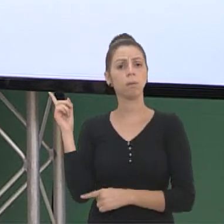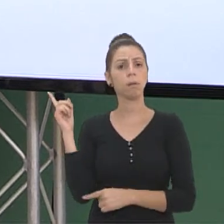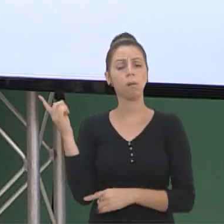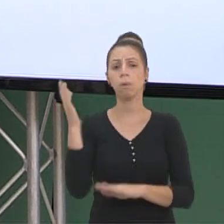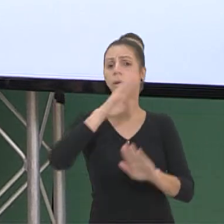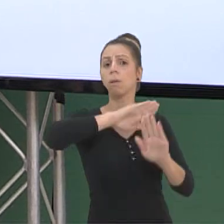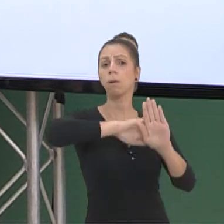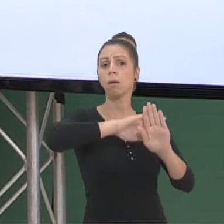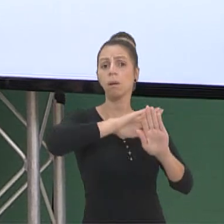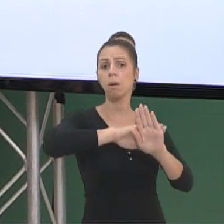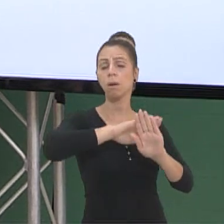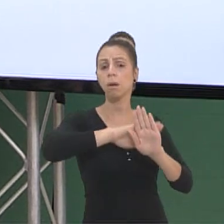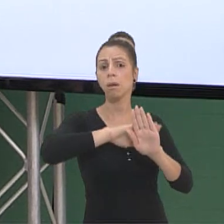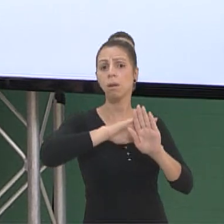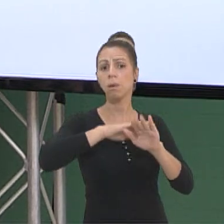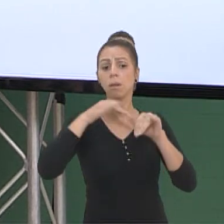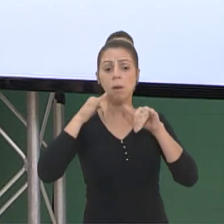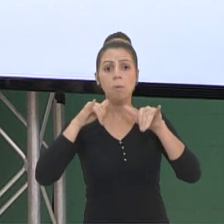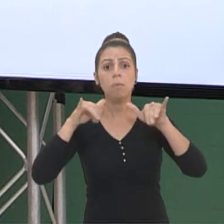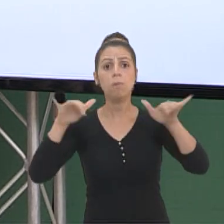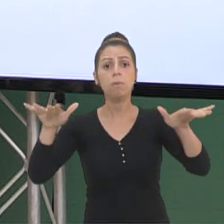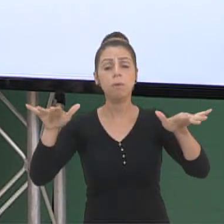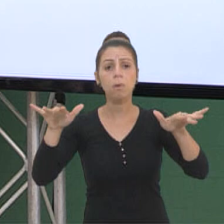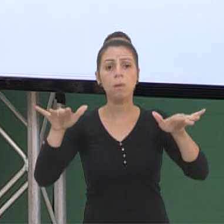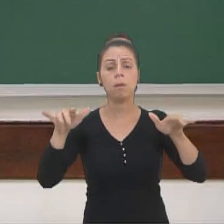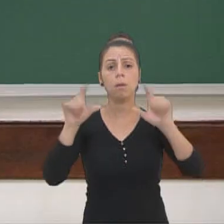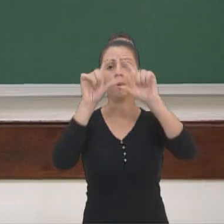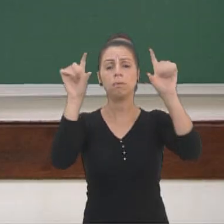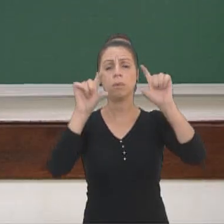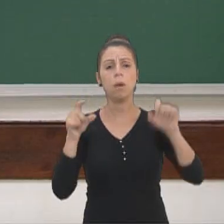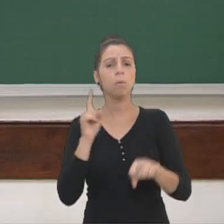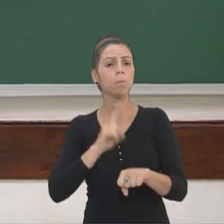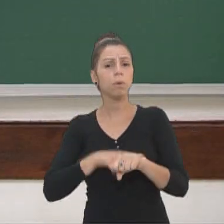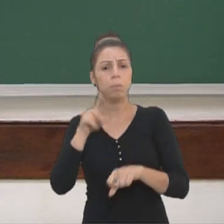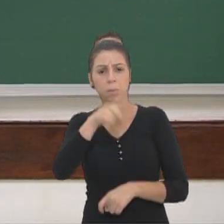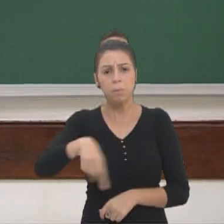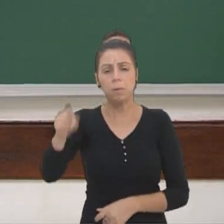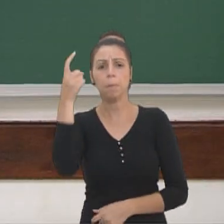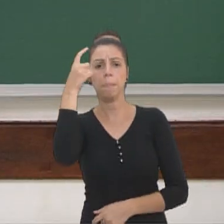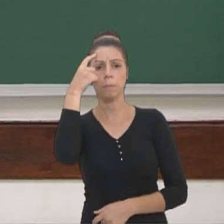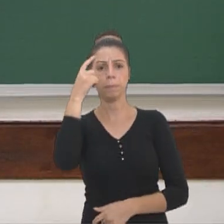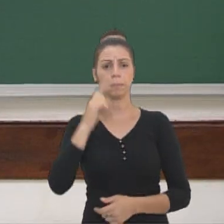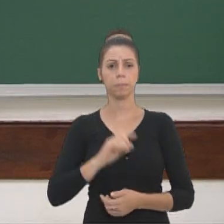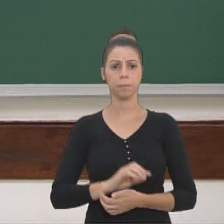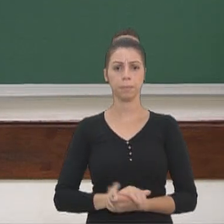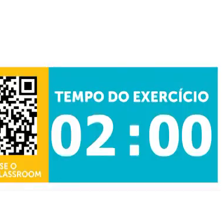trás desta história em quadrinhos? Vou dar um tempo para você pensar.